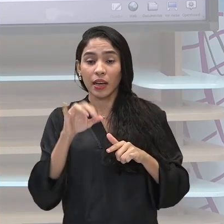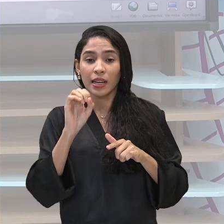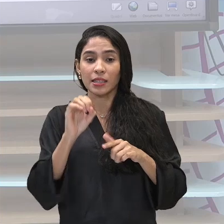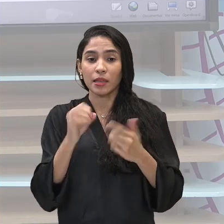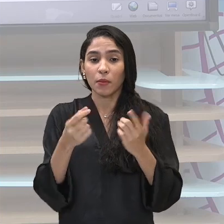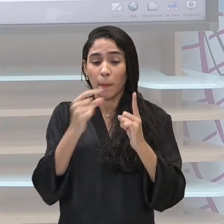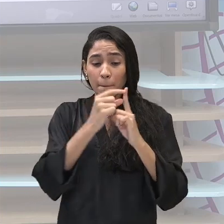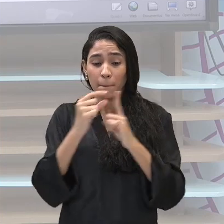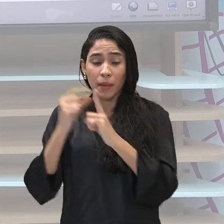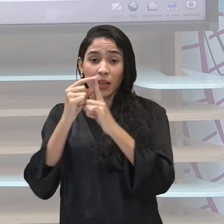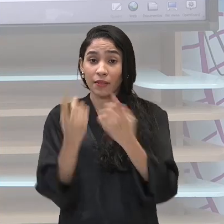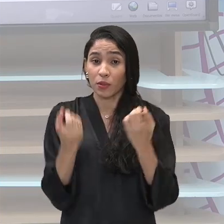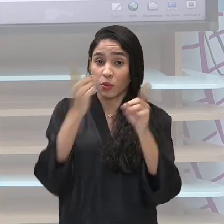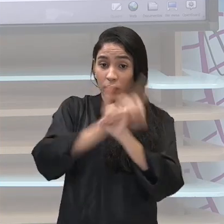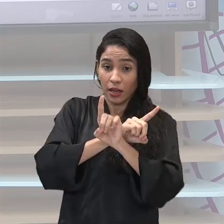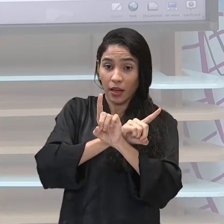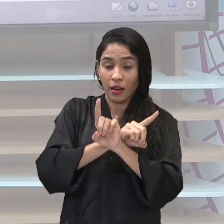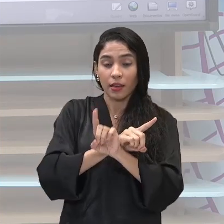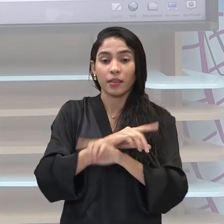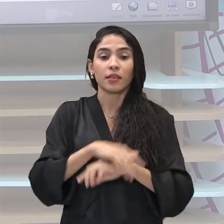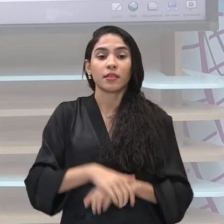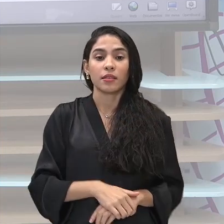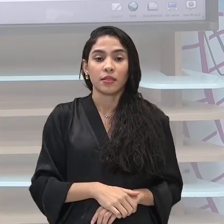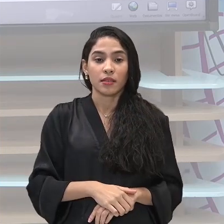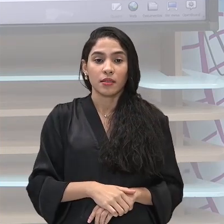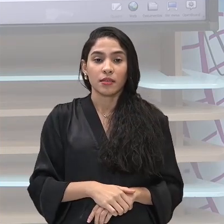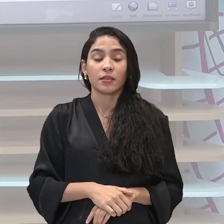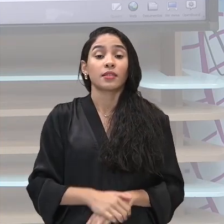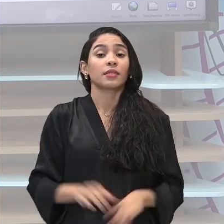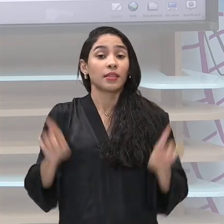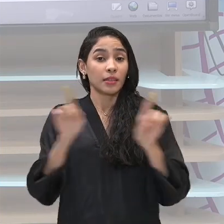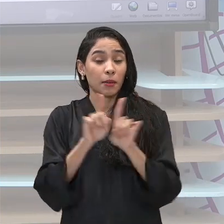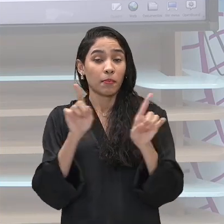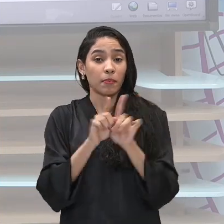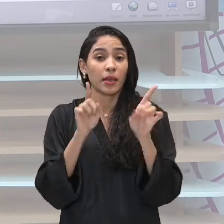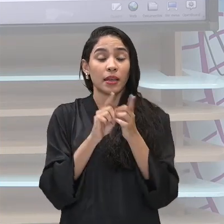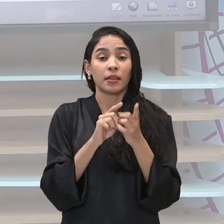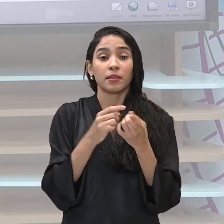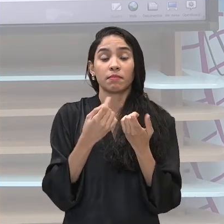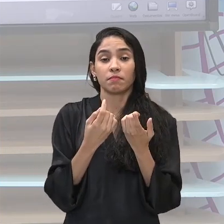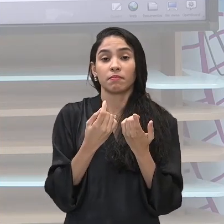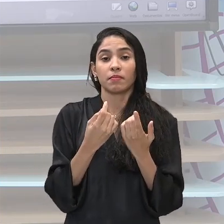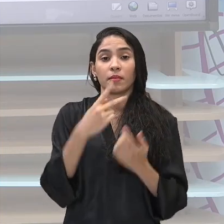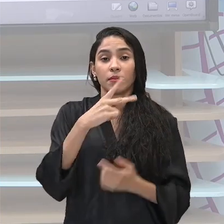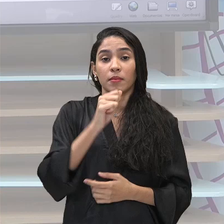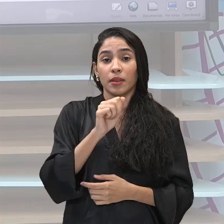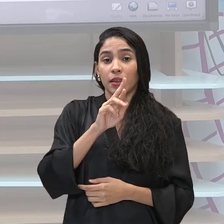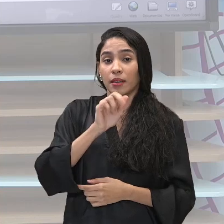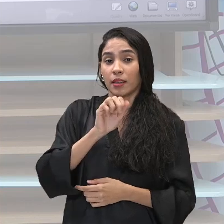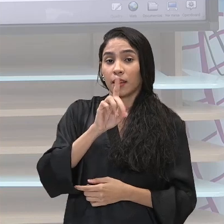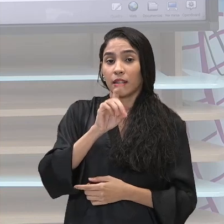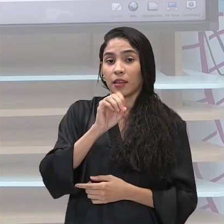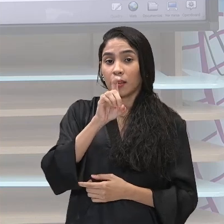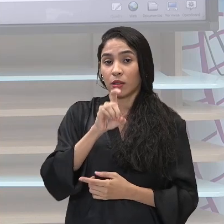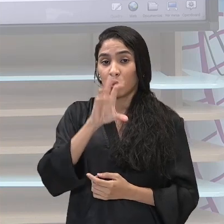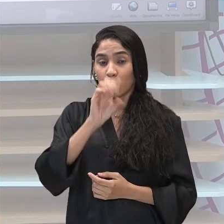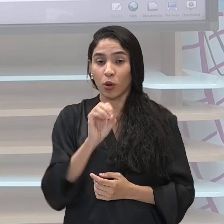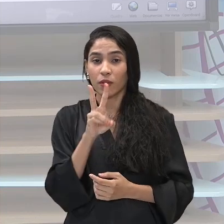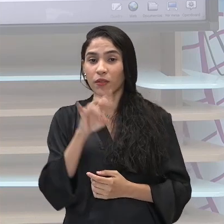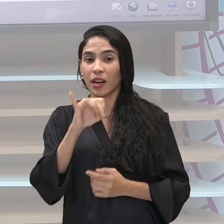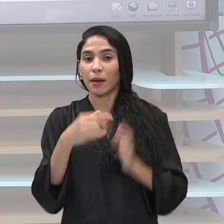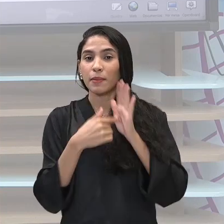de palavras, assim como também vimos o paradoxo, que traz ideias,